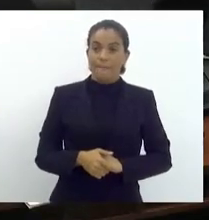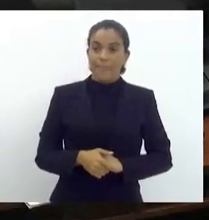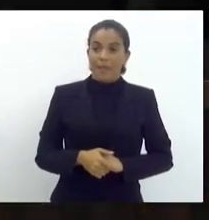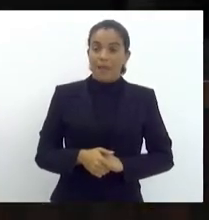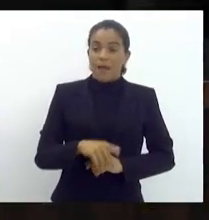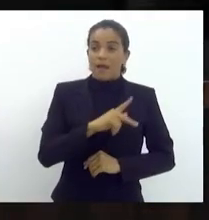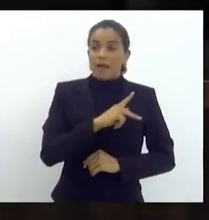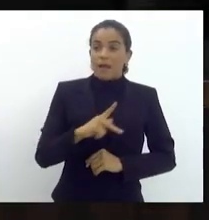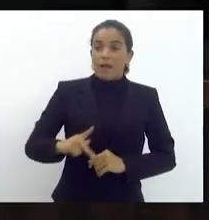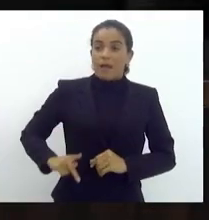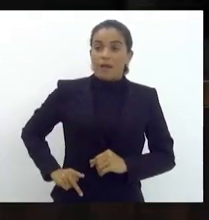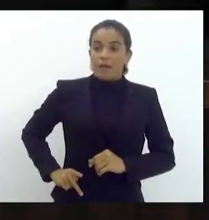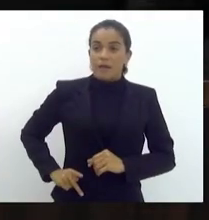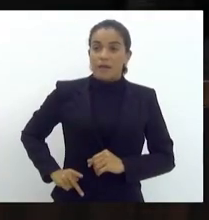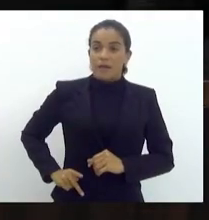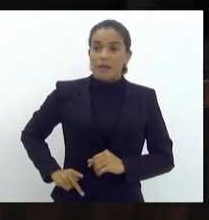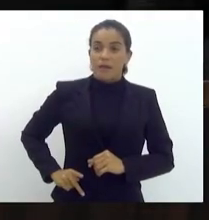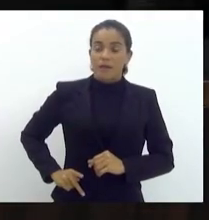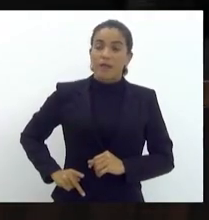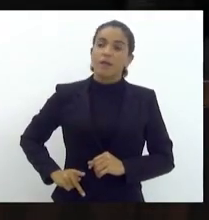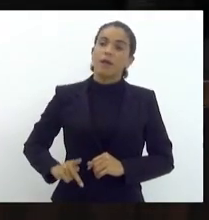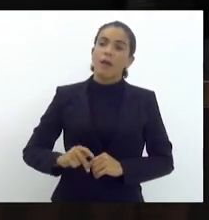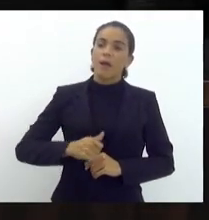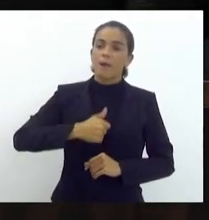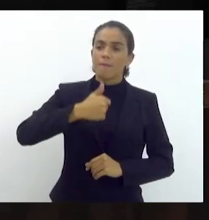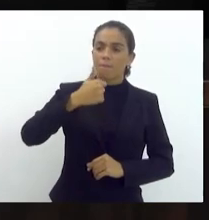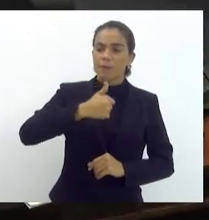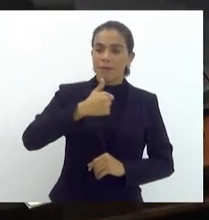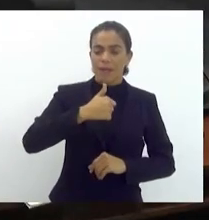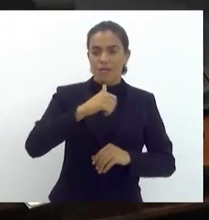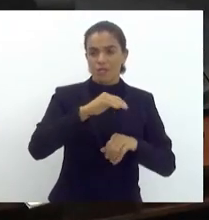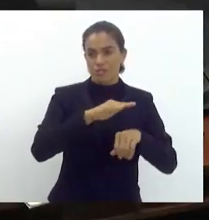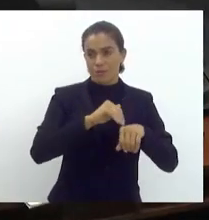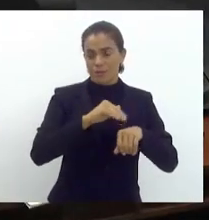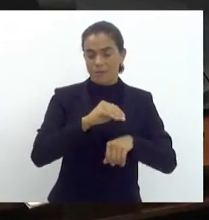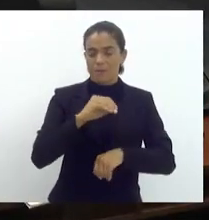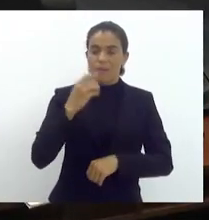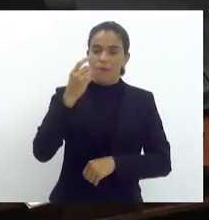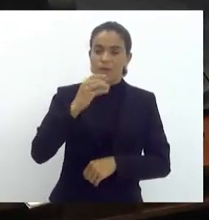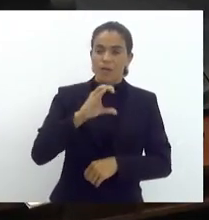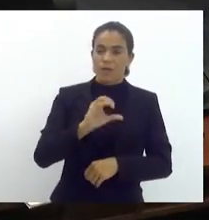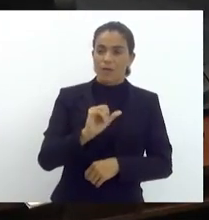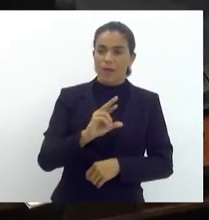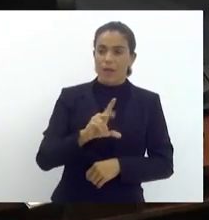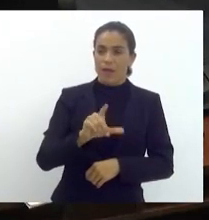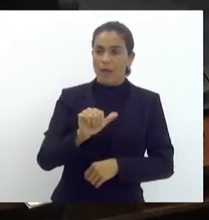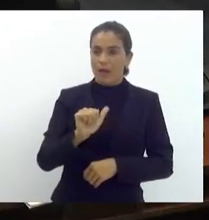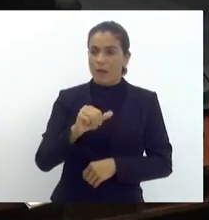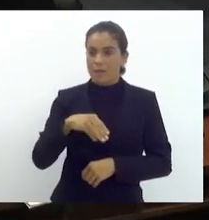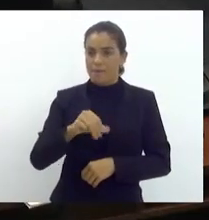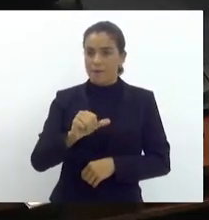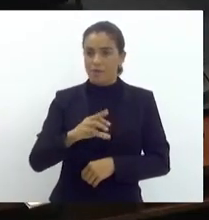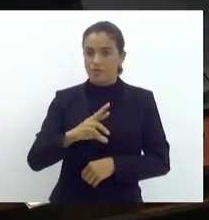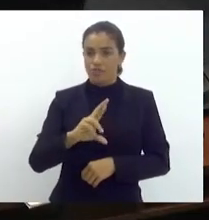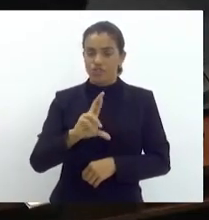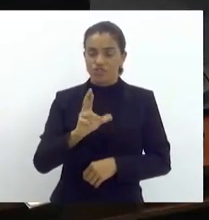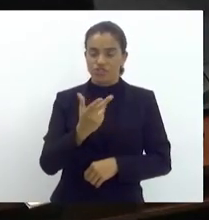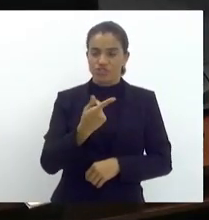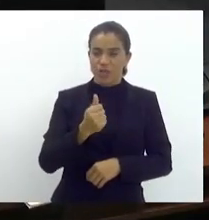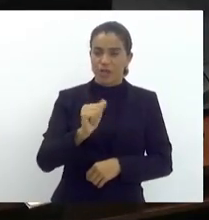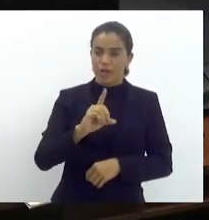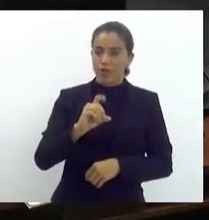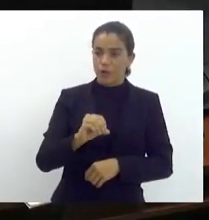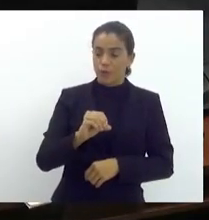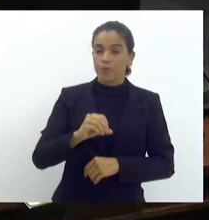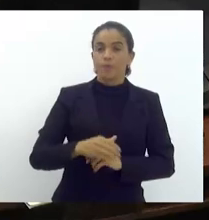a presidência procederá a primeira chamada deputada Carla Machado deputado